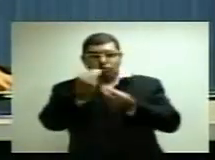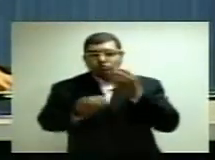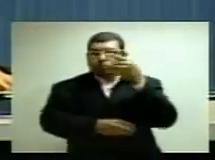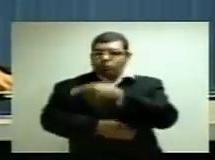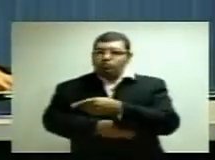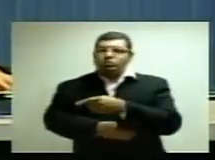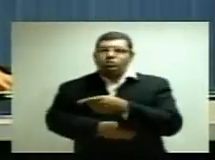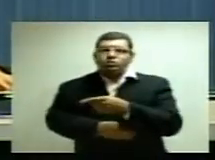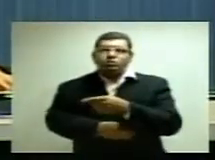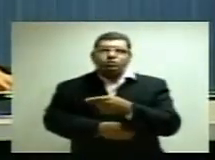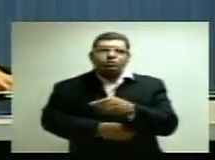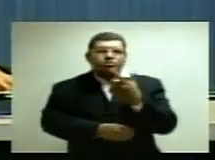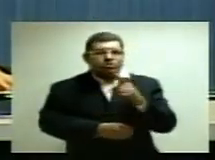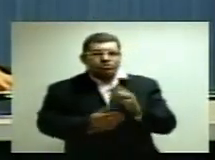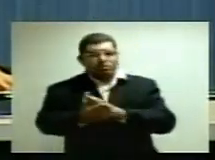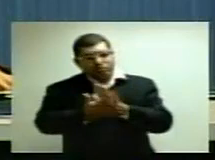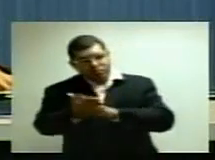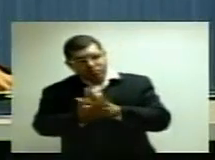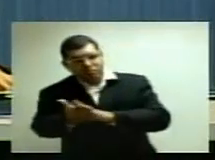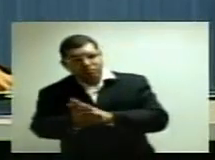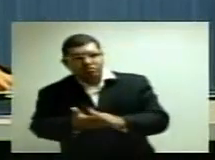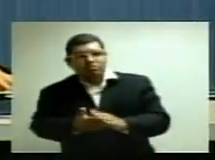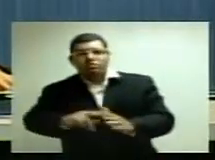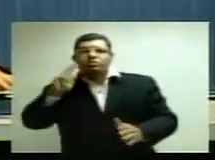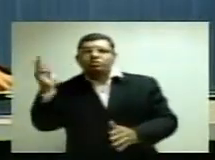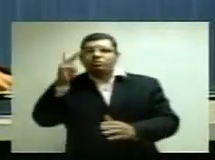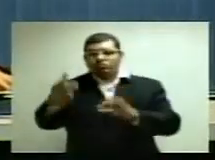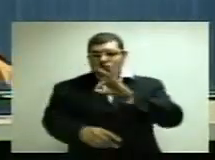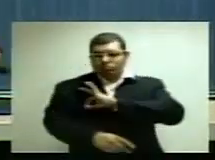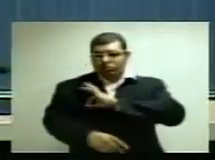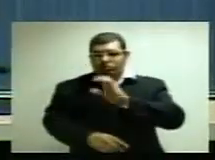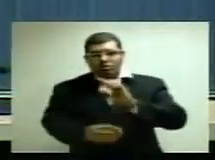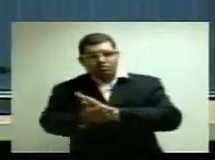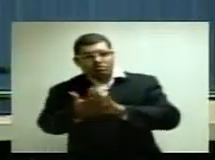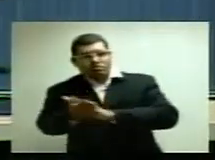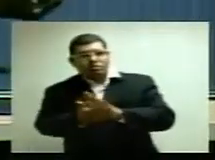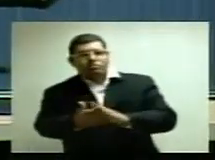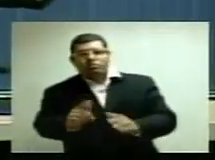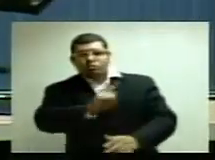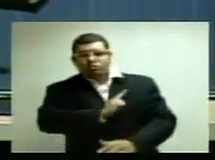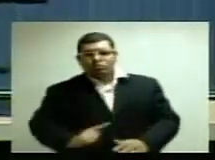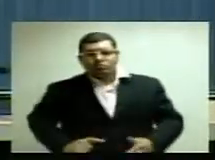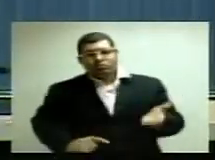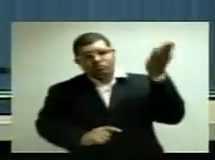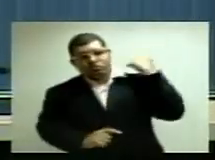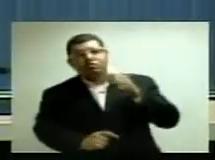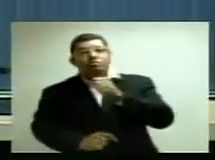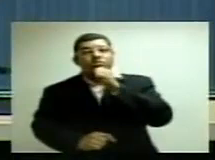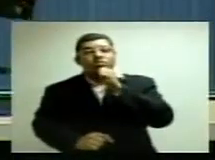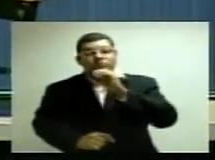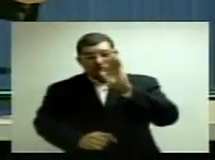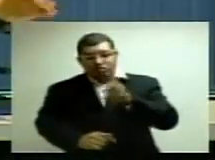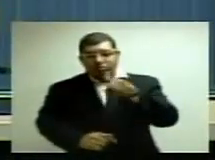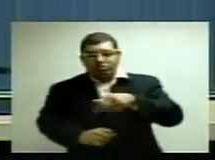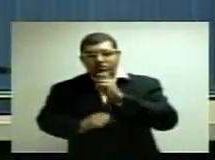ele, que não deu reajuste, que não valorizou a Polícia Militar. O governador anterior ainda aprovou